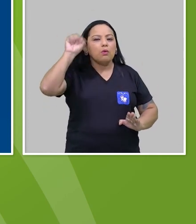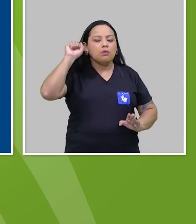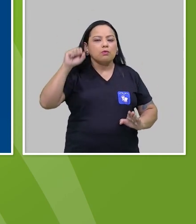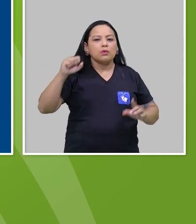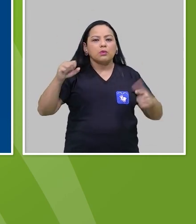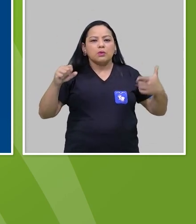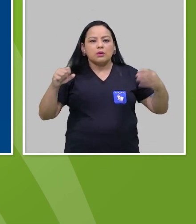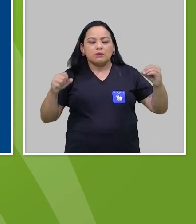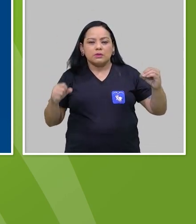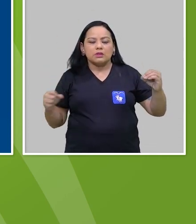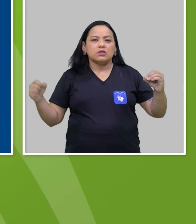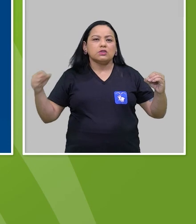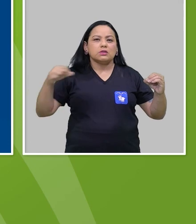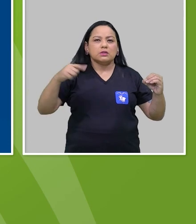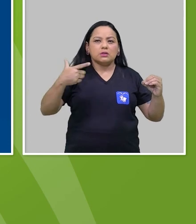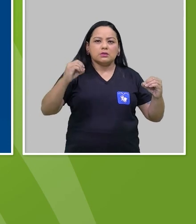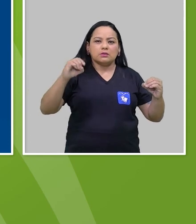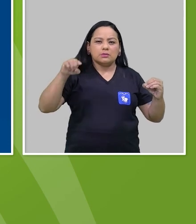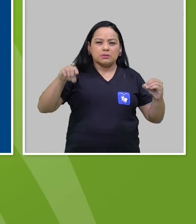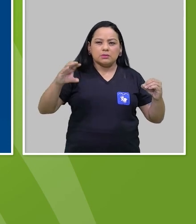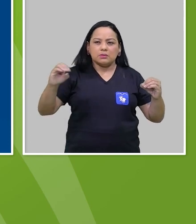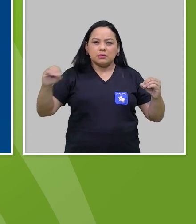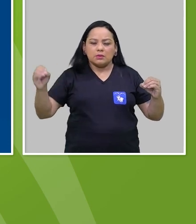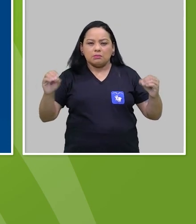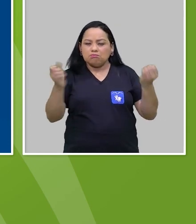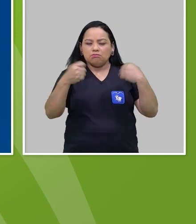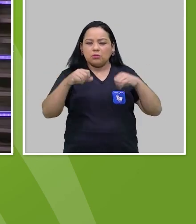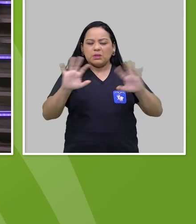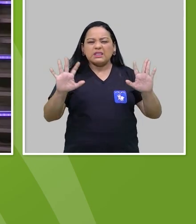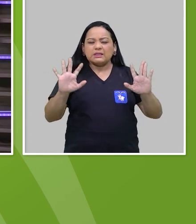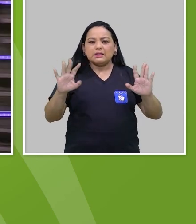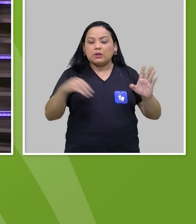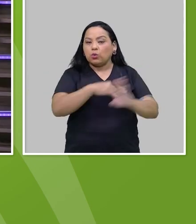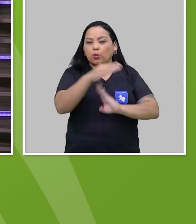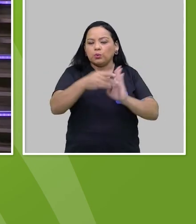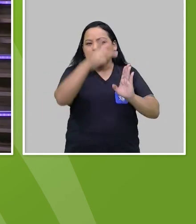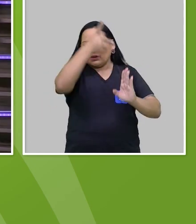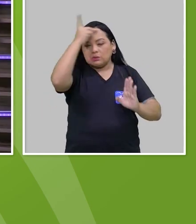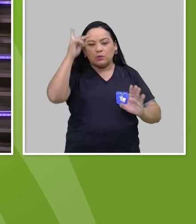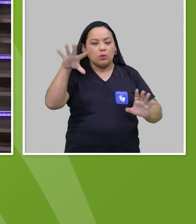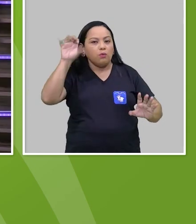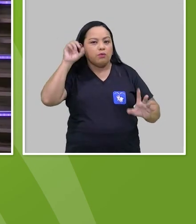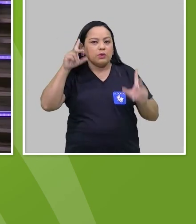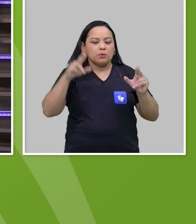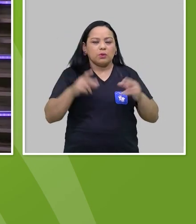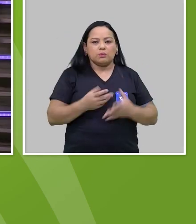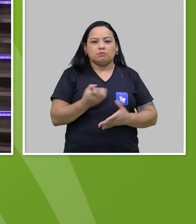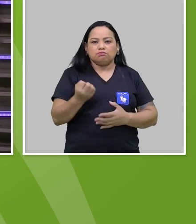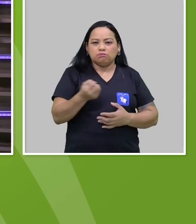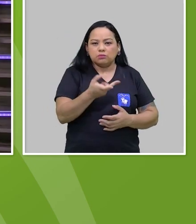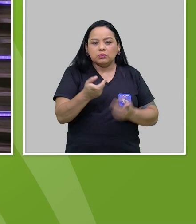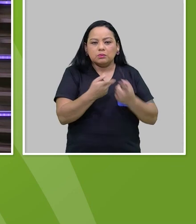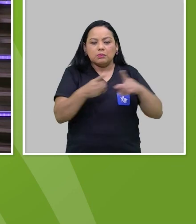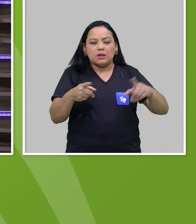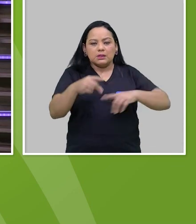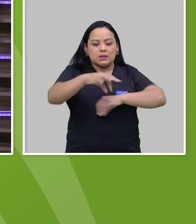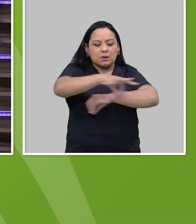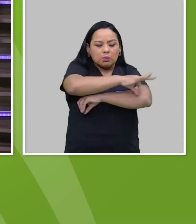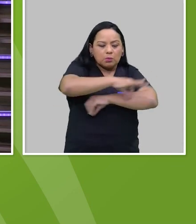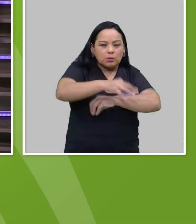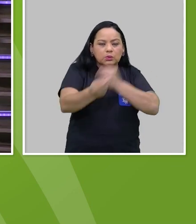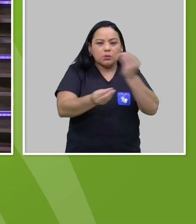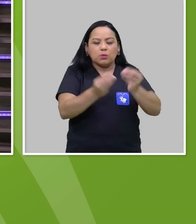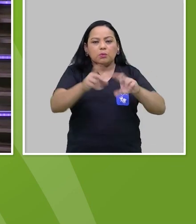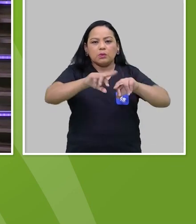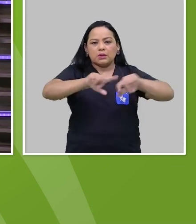e 20 mil hertz? Não necessariamente, não quer dizer que todas as pessoas, mas é uma faixa ali que a maioria